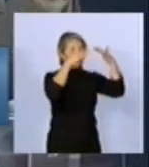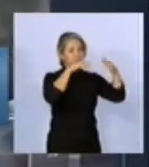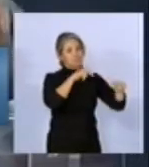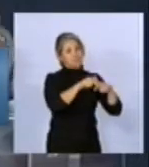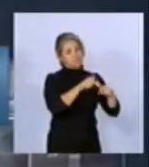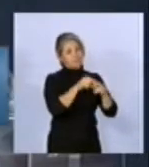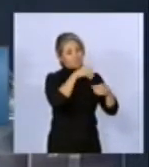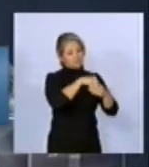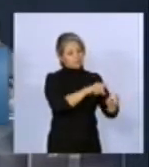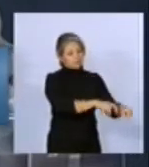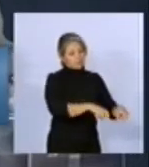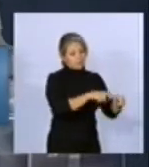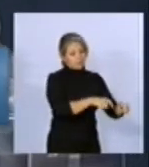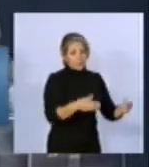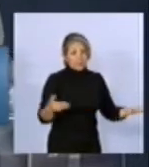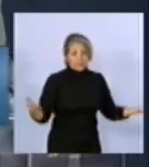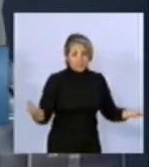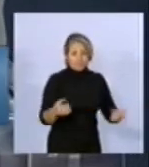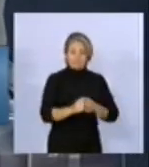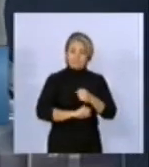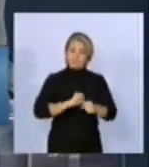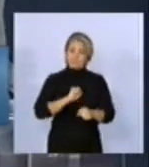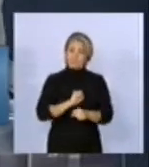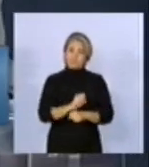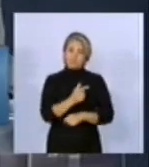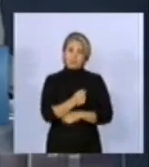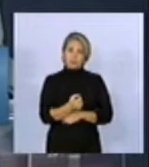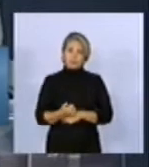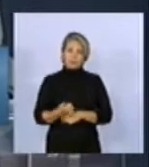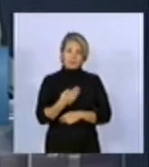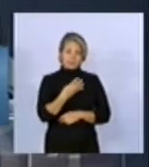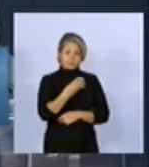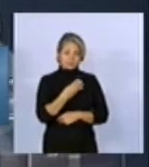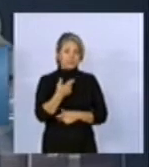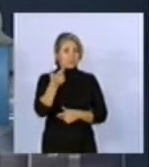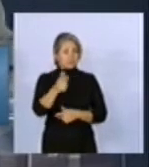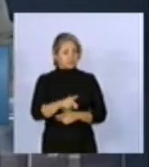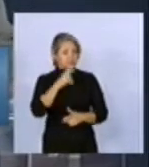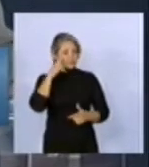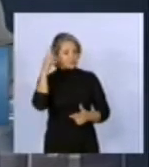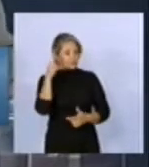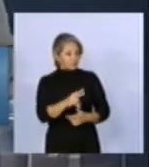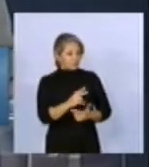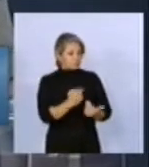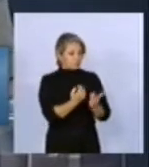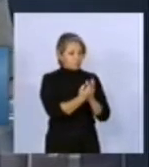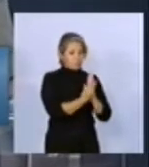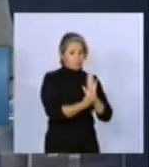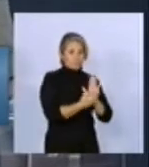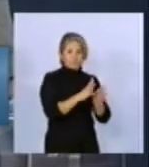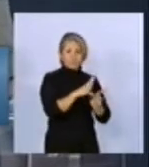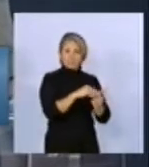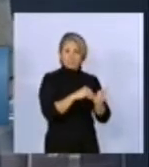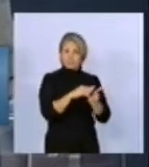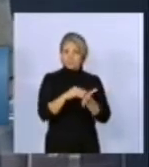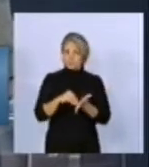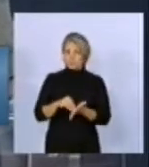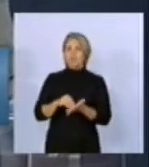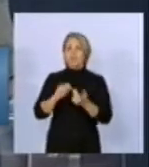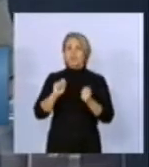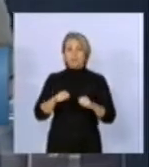sua actividade e que agora em 2014 A se rever todo esse modelo né e e